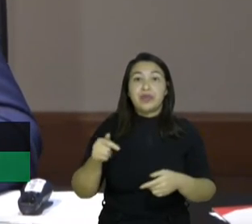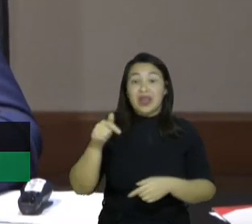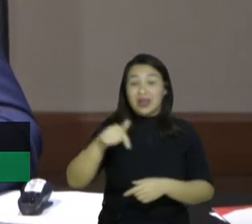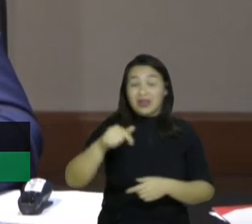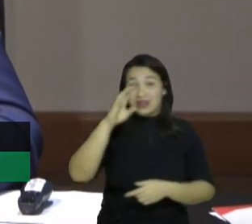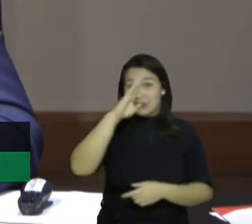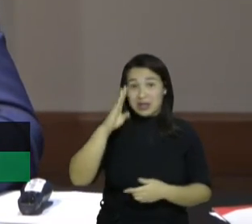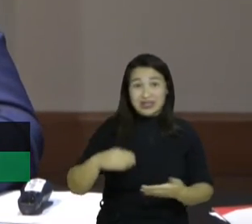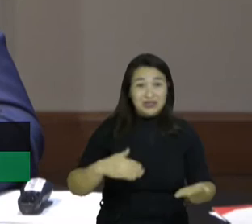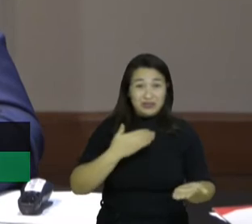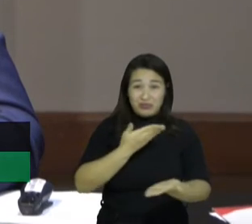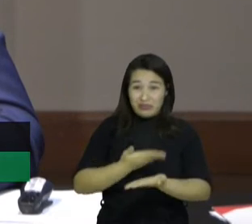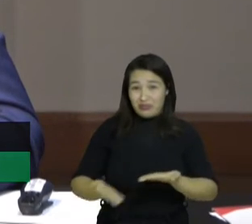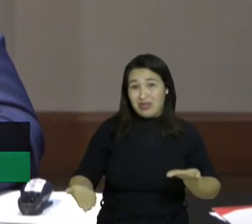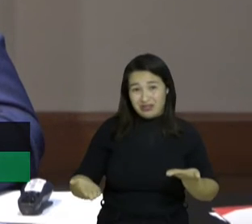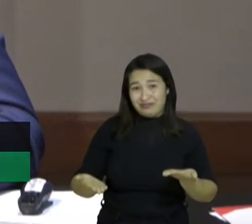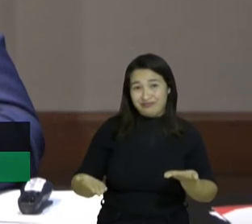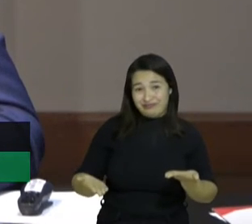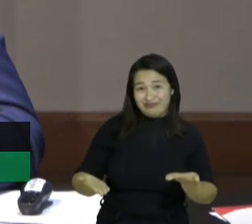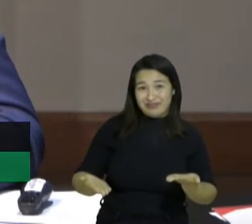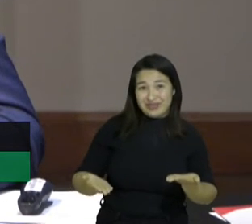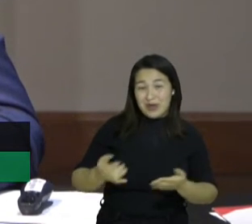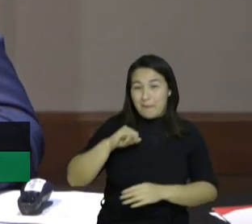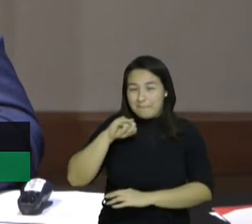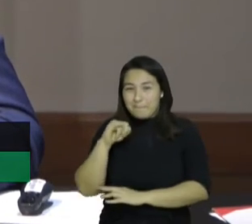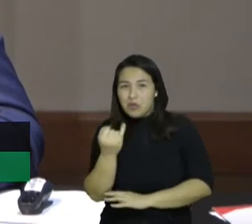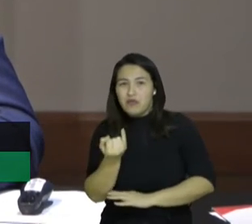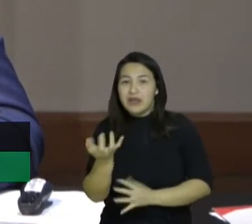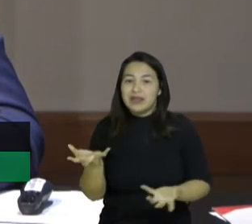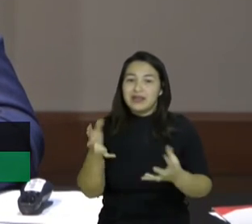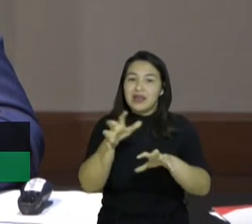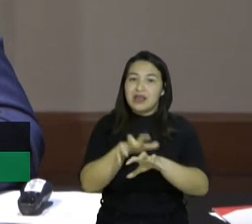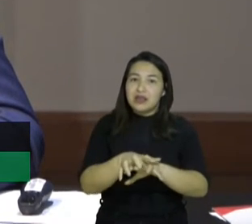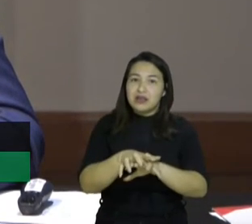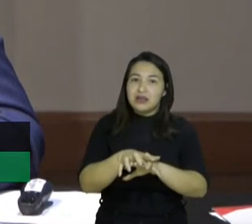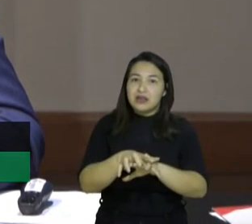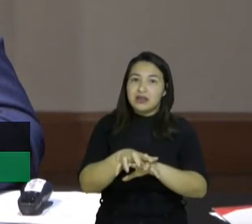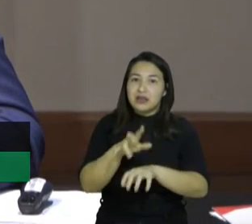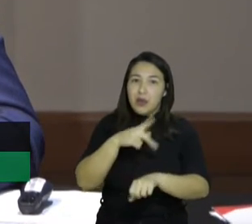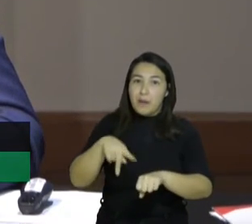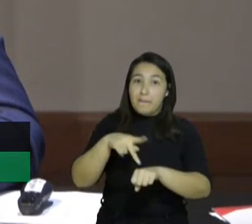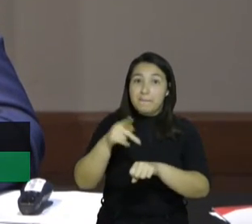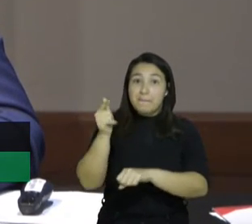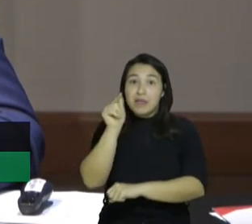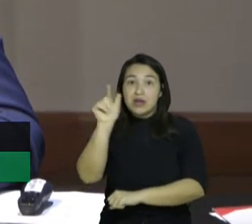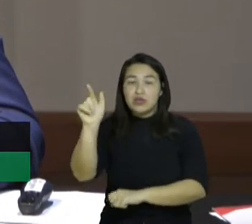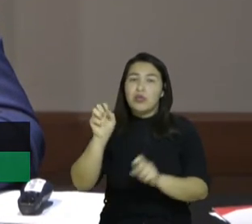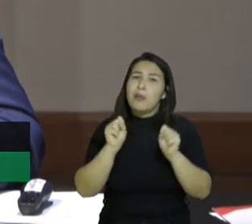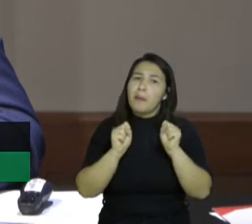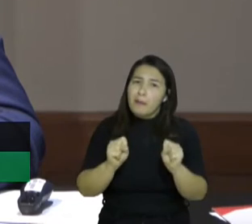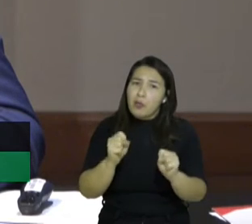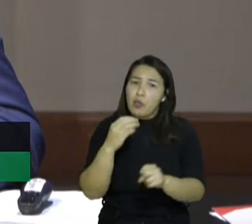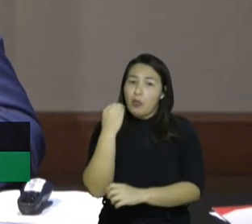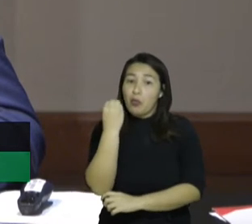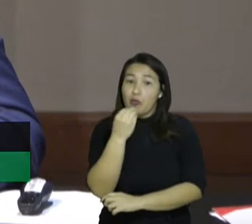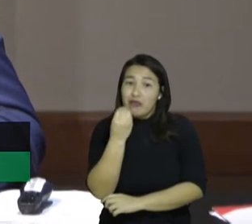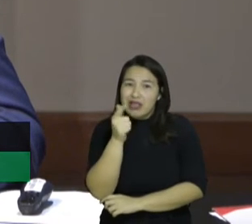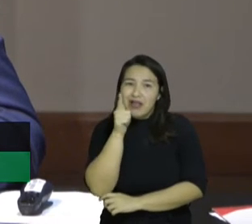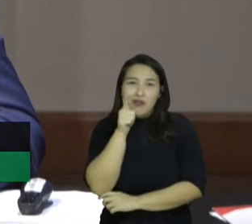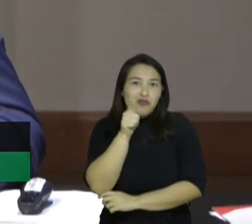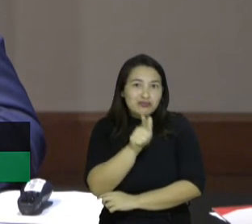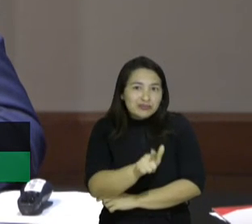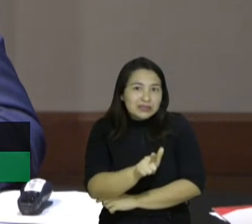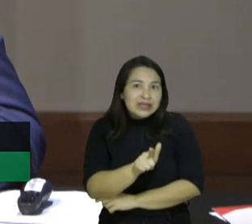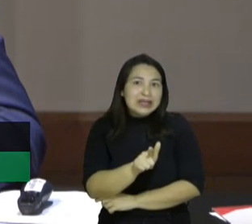bonde né da da da integração internacional poderia ter aproveitado muito mais poderia ter feito